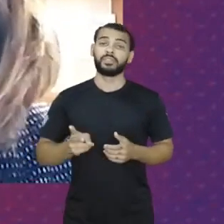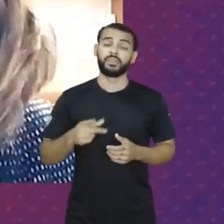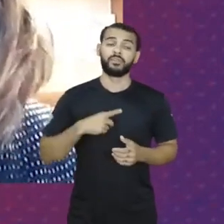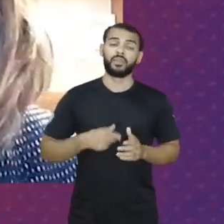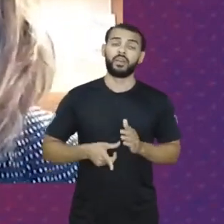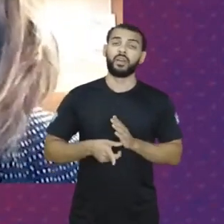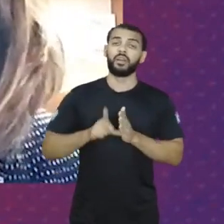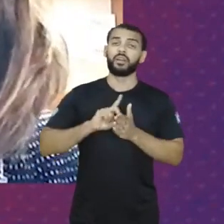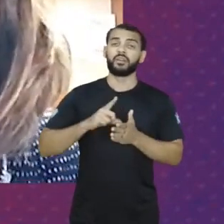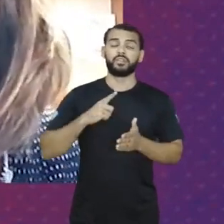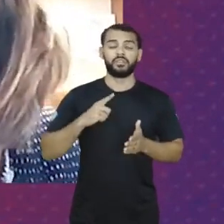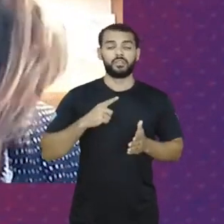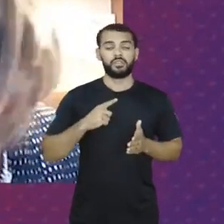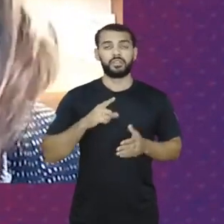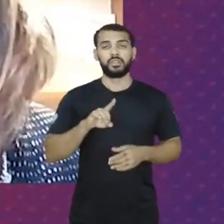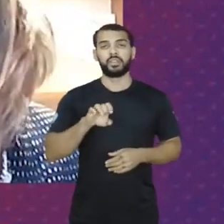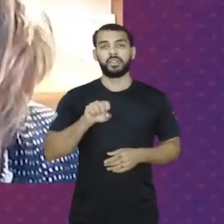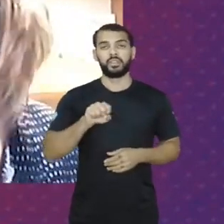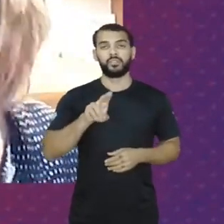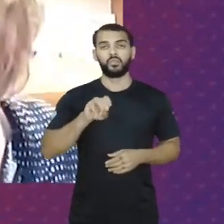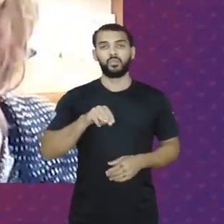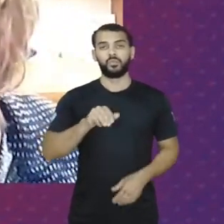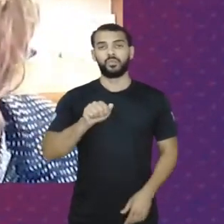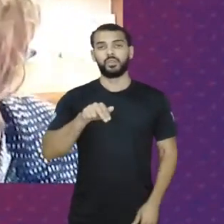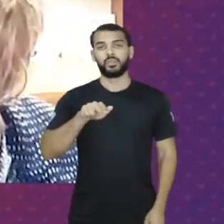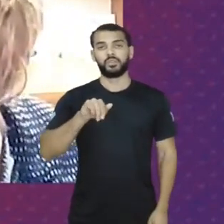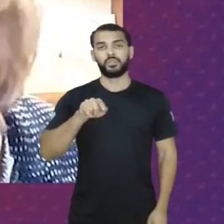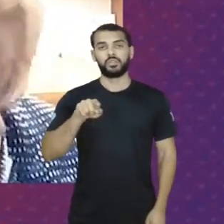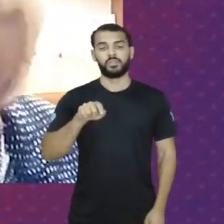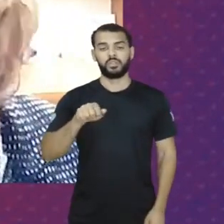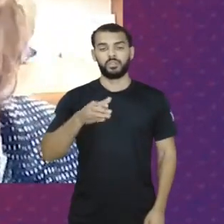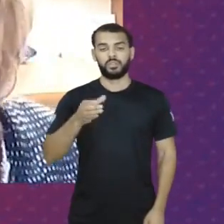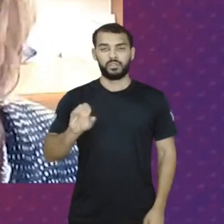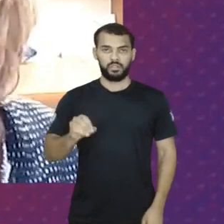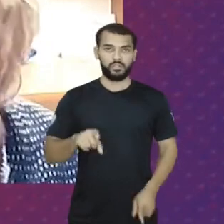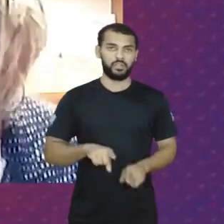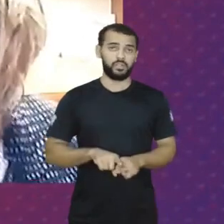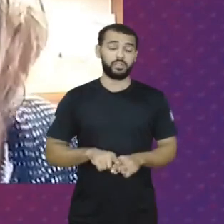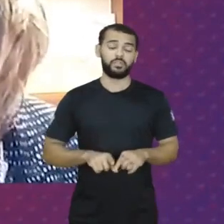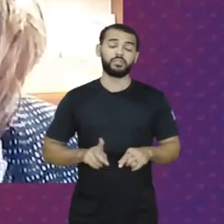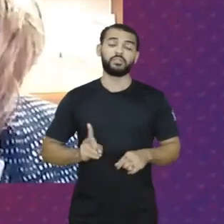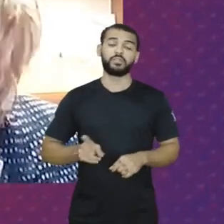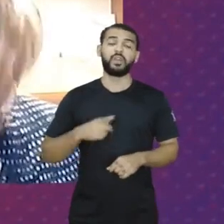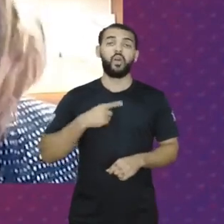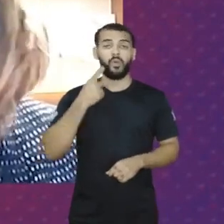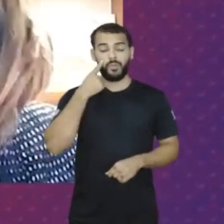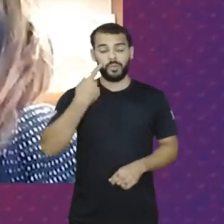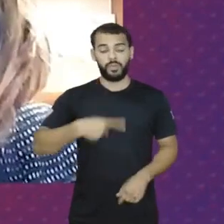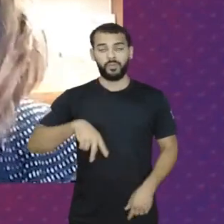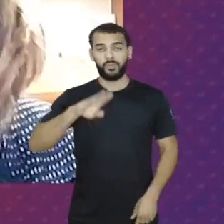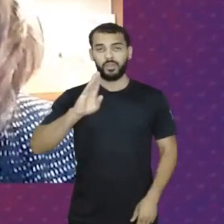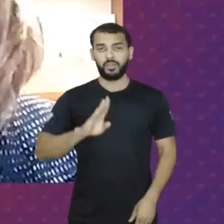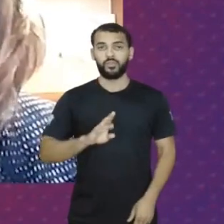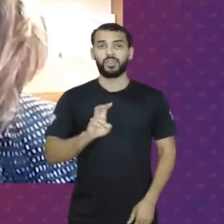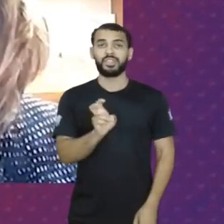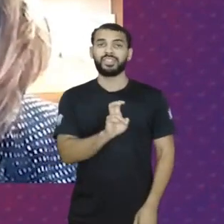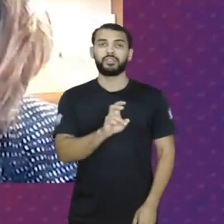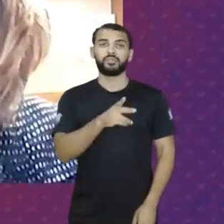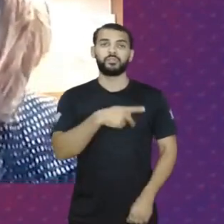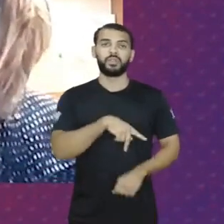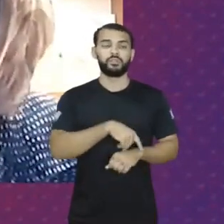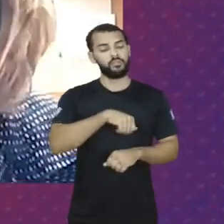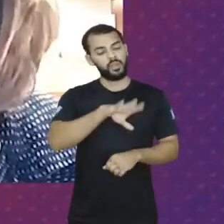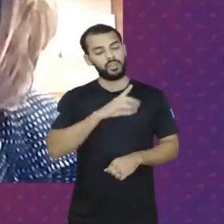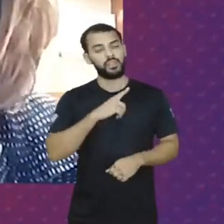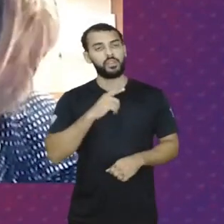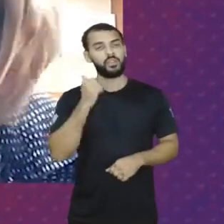a desumanização literal, que faz com que este país seja o quinto país em feminicídio em todo o mundo.